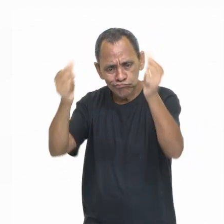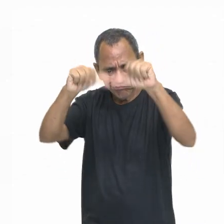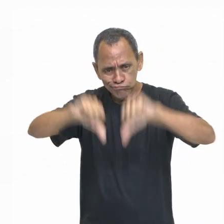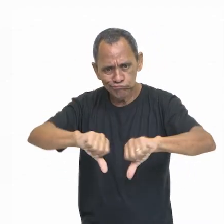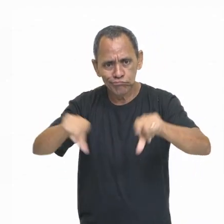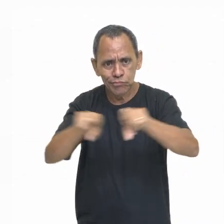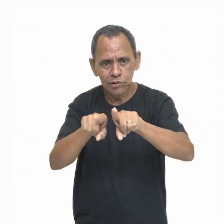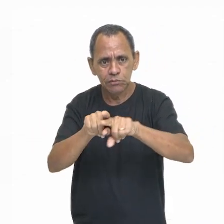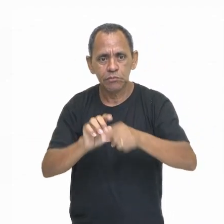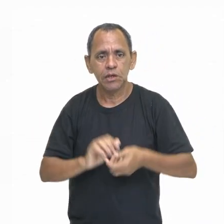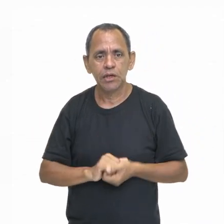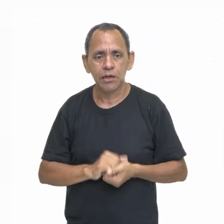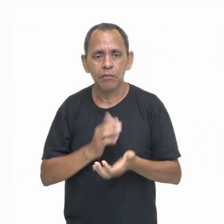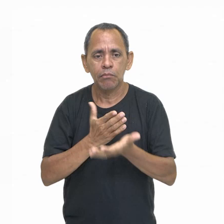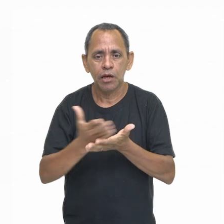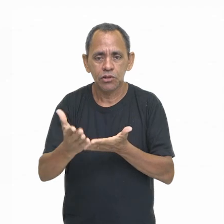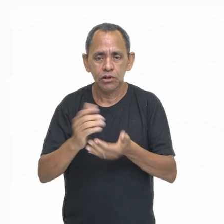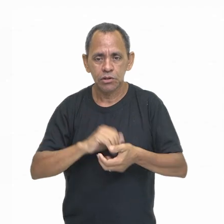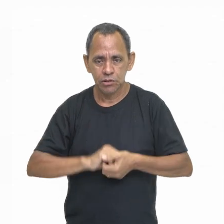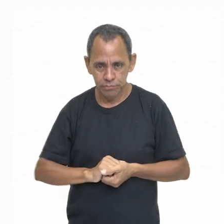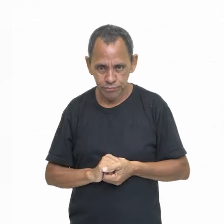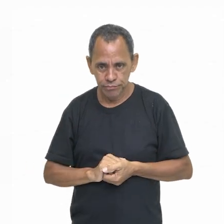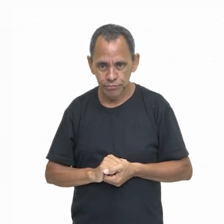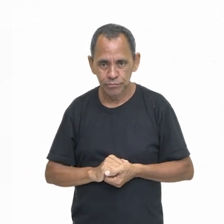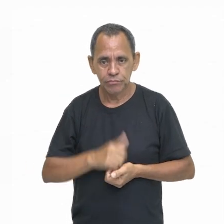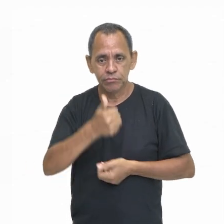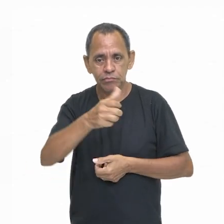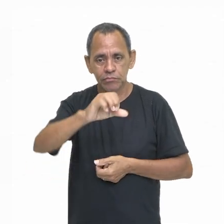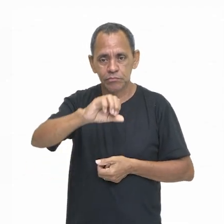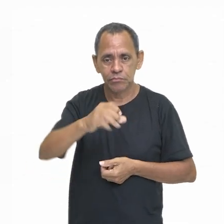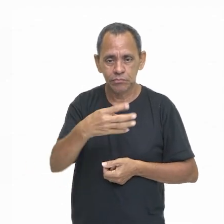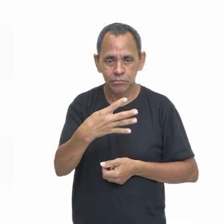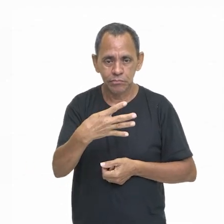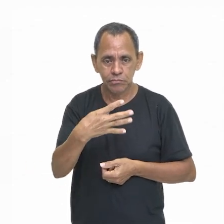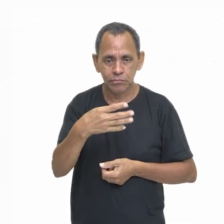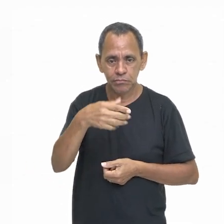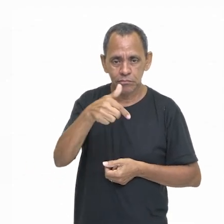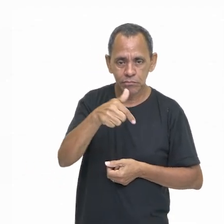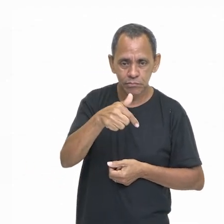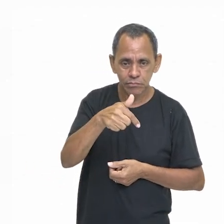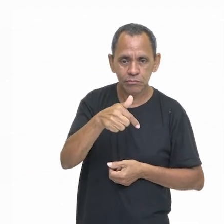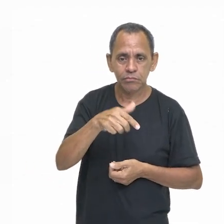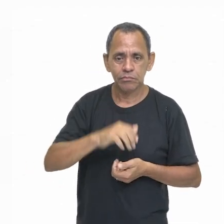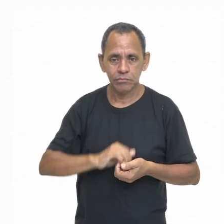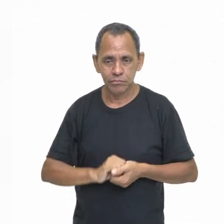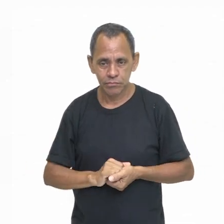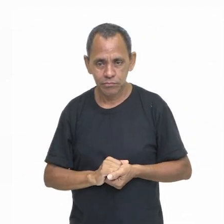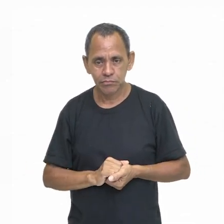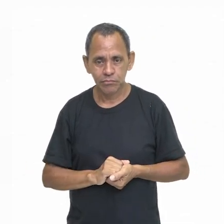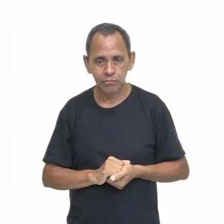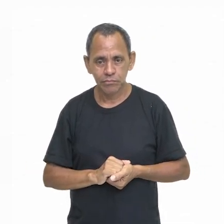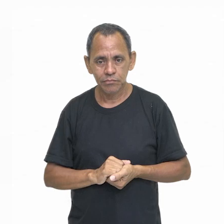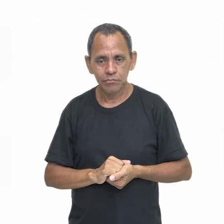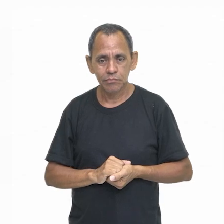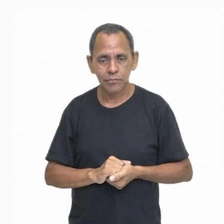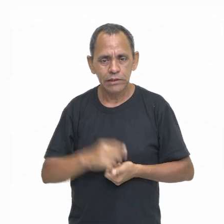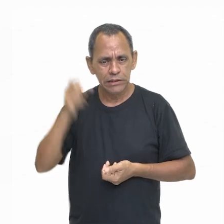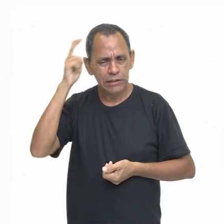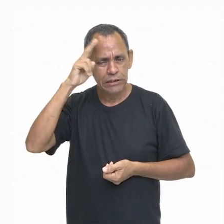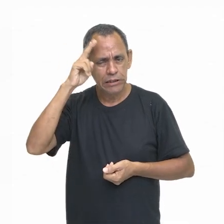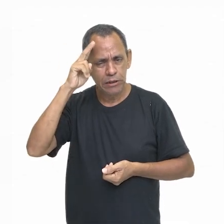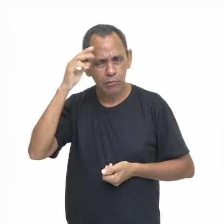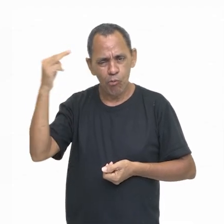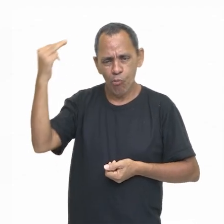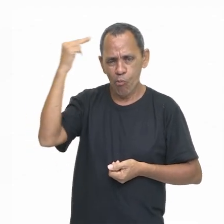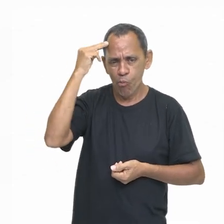fazem sentir, né, na Índia contemporânea. E aí você pode até resgatar aí na sua memória,